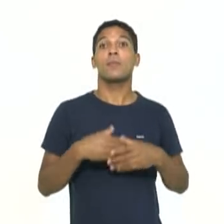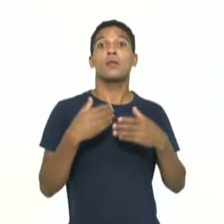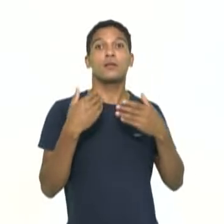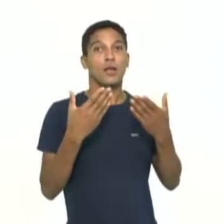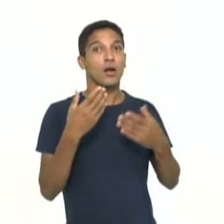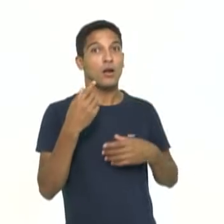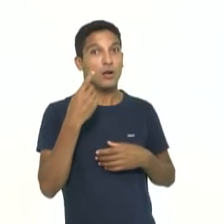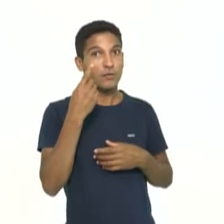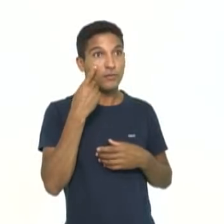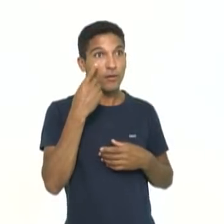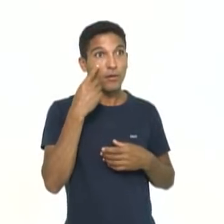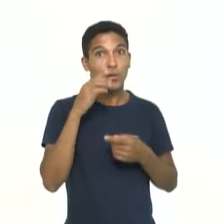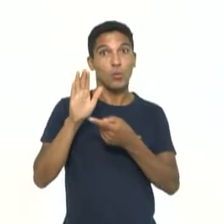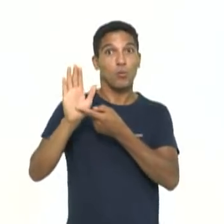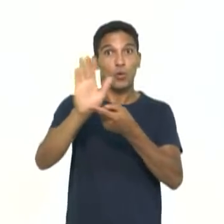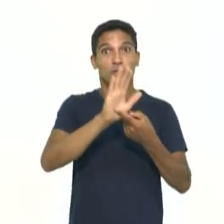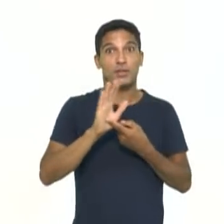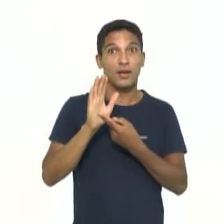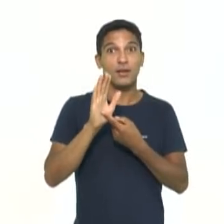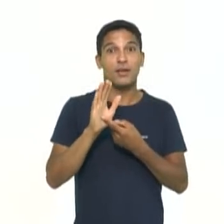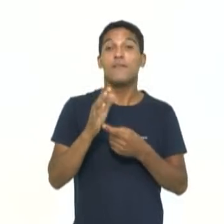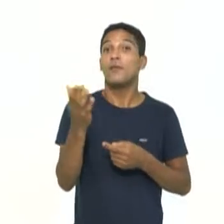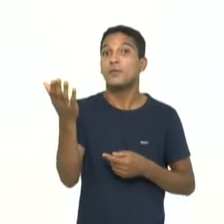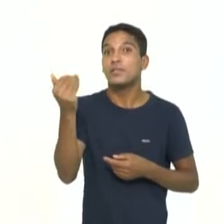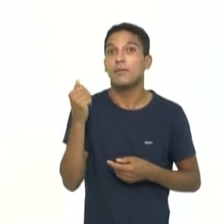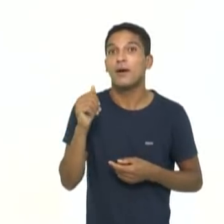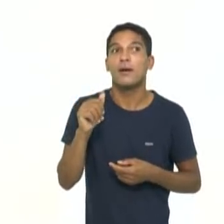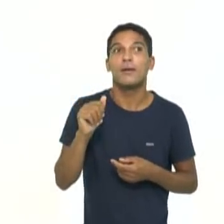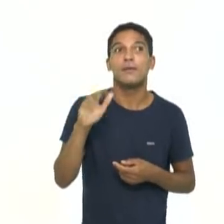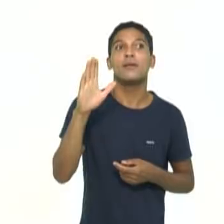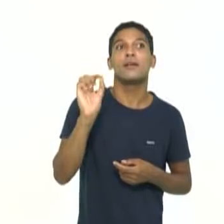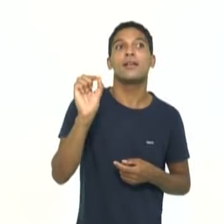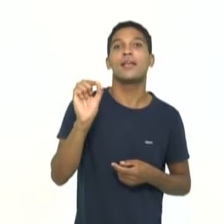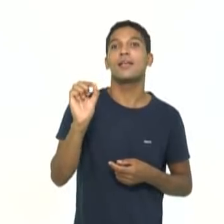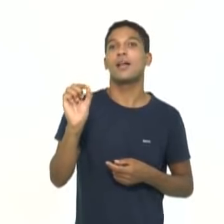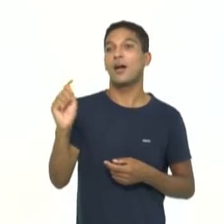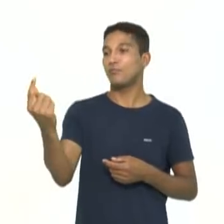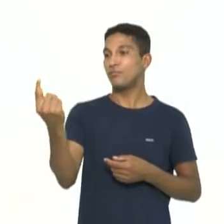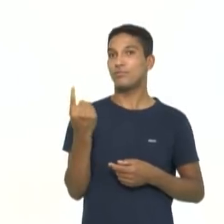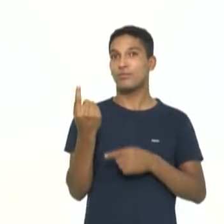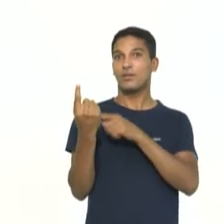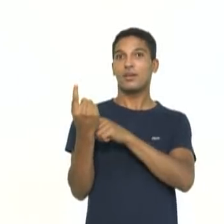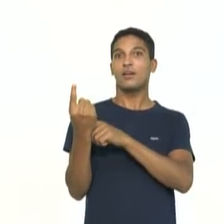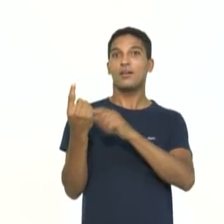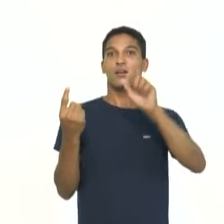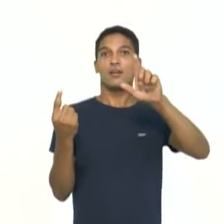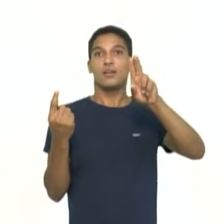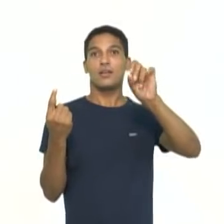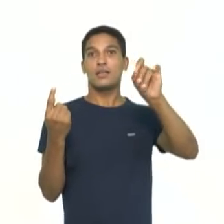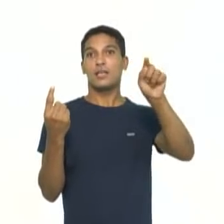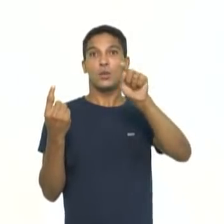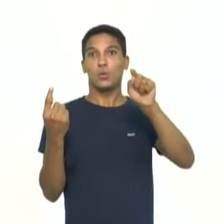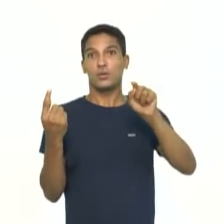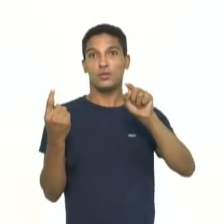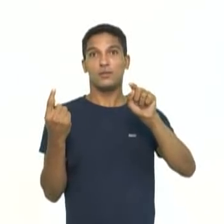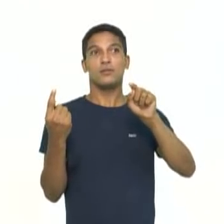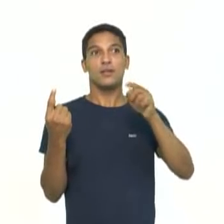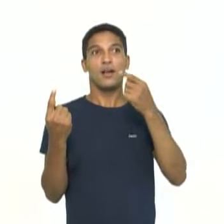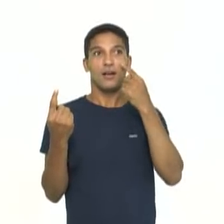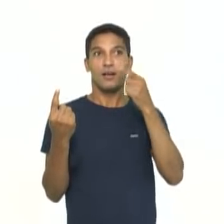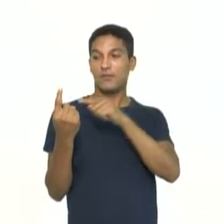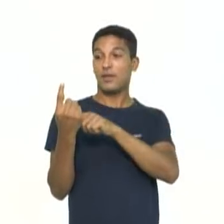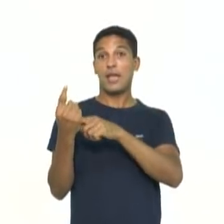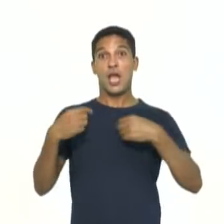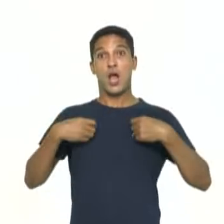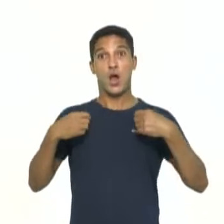professora? Exatamente. Então, vamos chamar primeiramente Luiz Henrique, por favor, com o traje primitivo. A